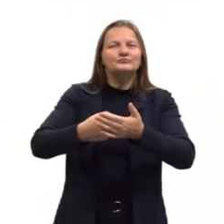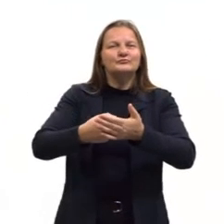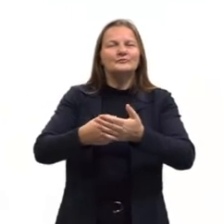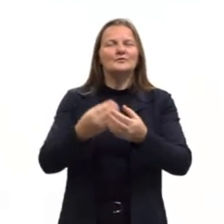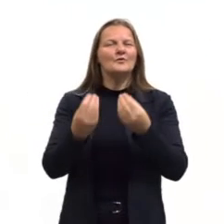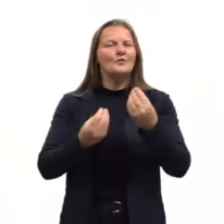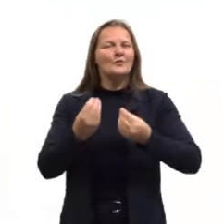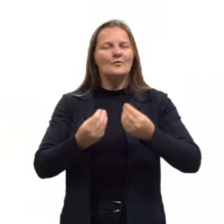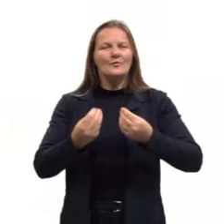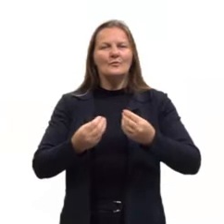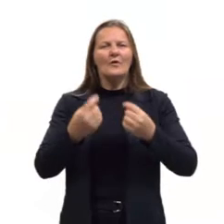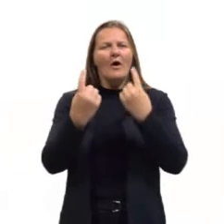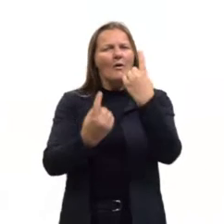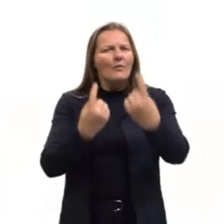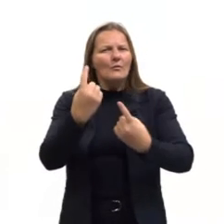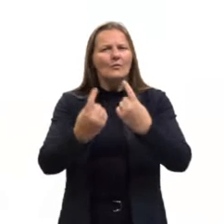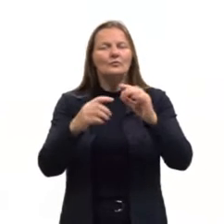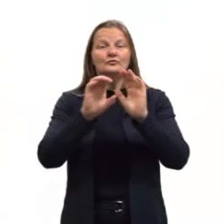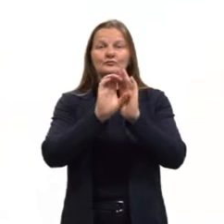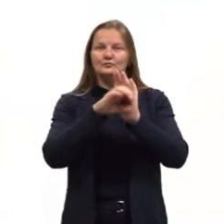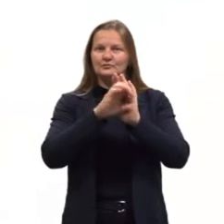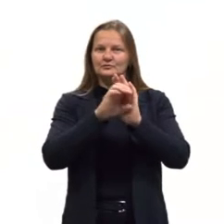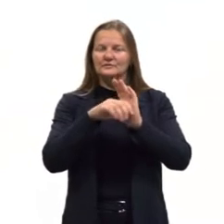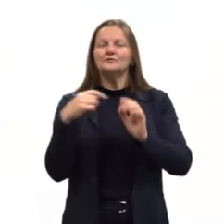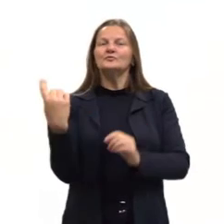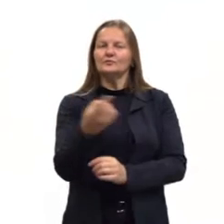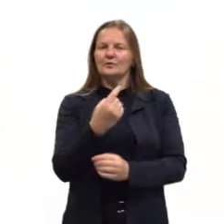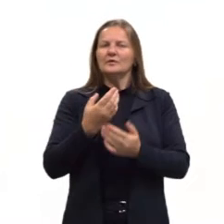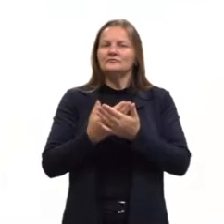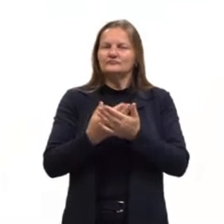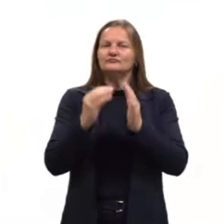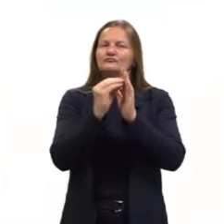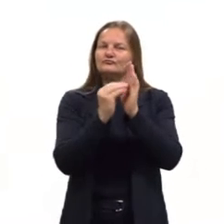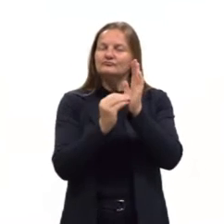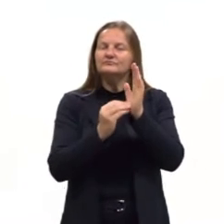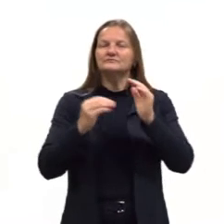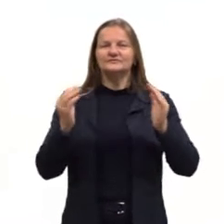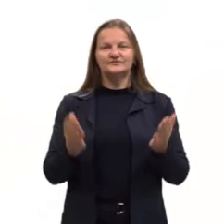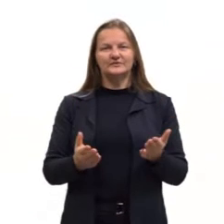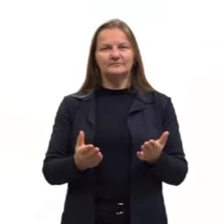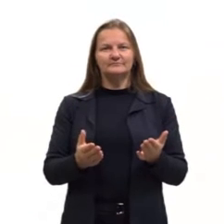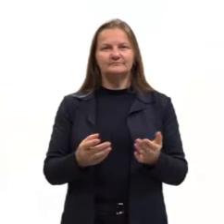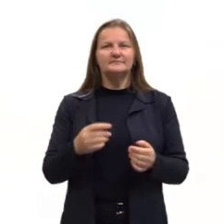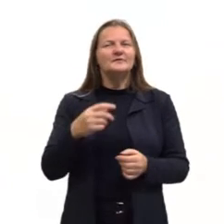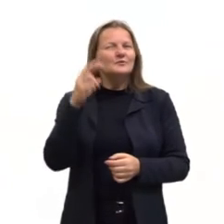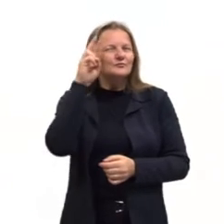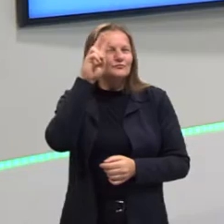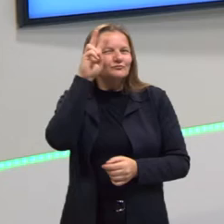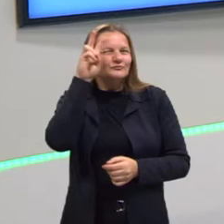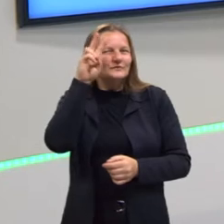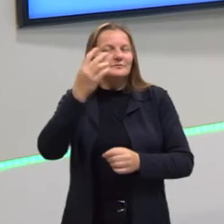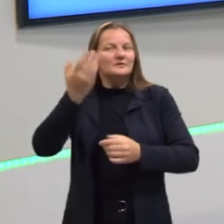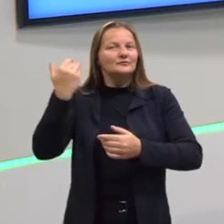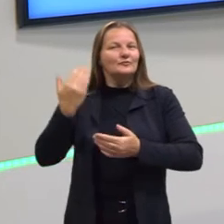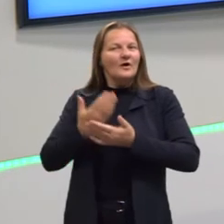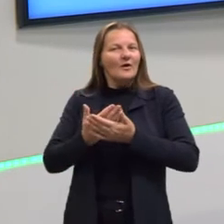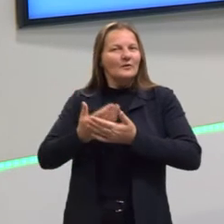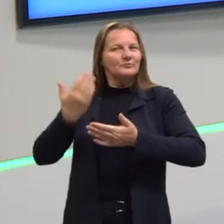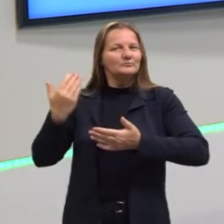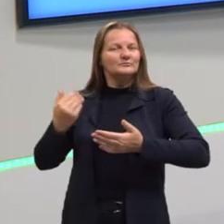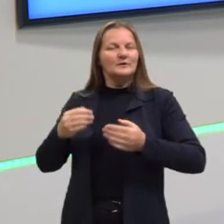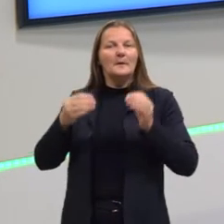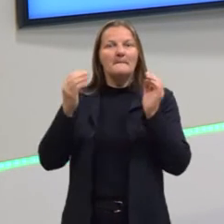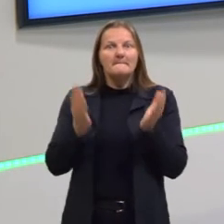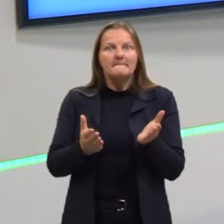de alguns conceitos que nós trabalhamos na outra aula vamos relembrar um pouco nós trabalhamos